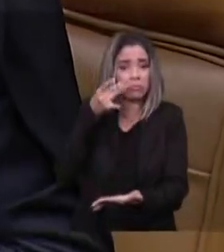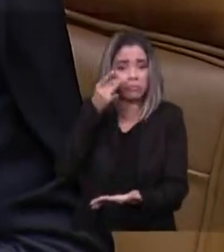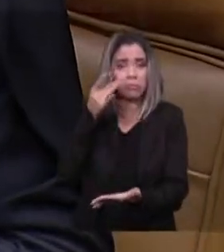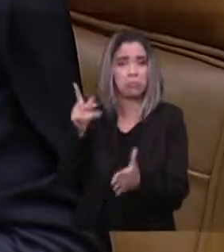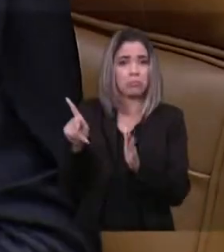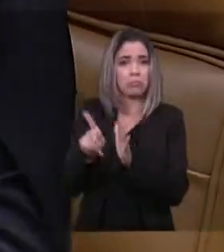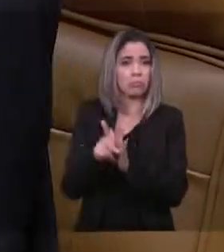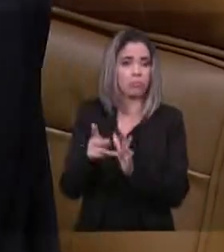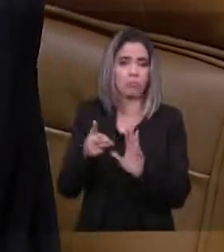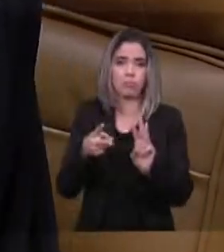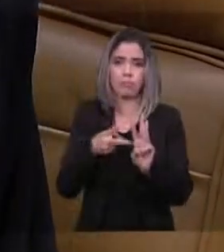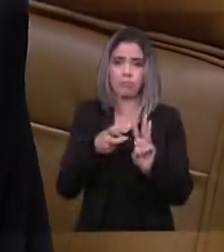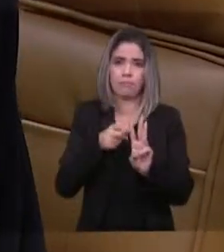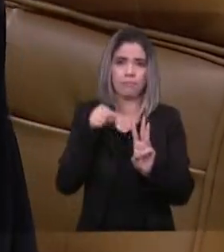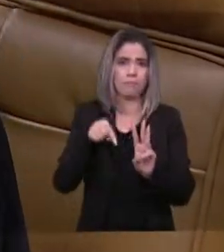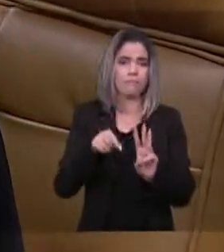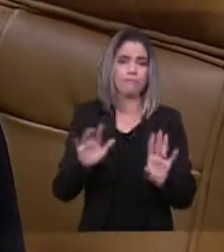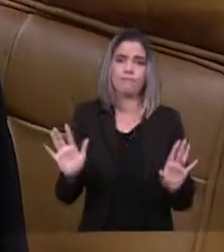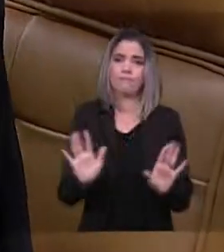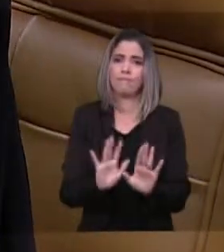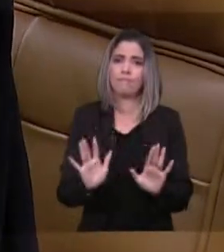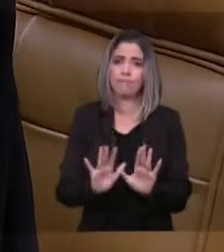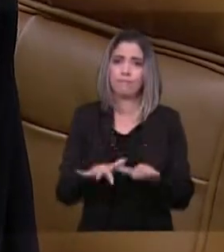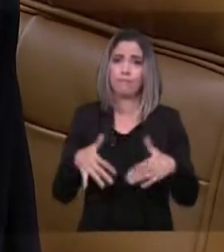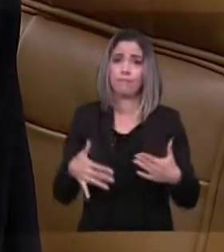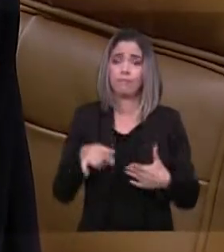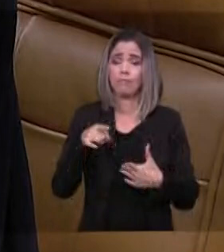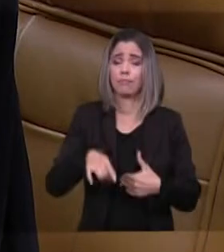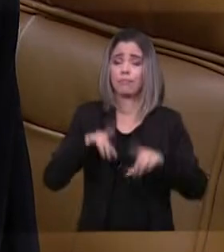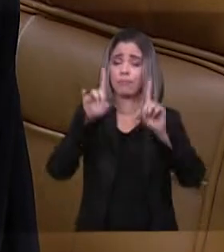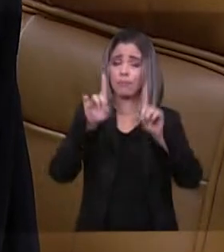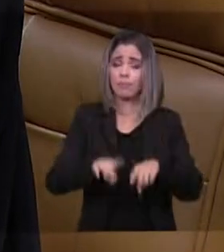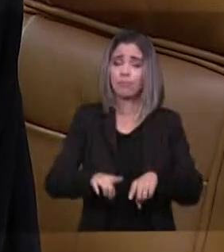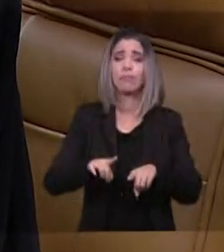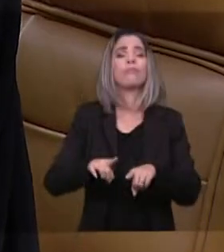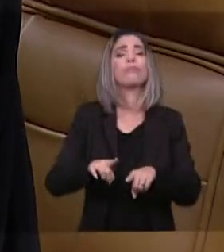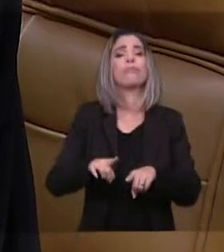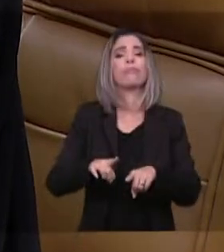tempos remotos. Em se tratando de um direito genuíno,